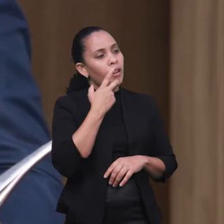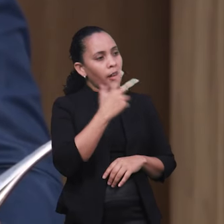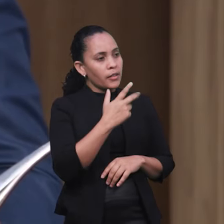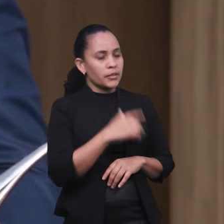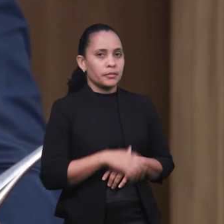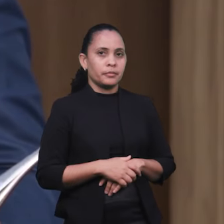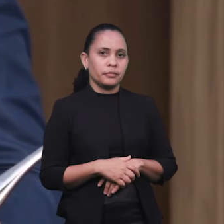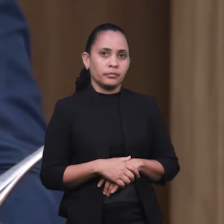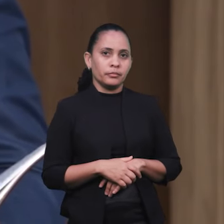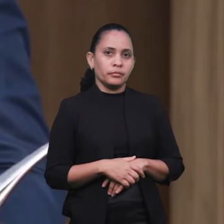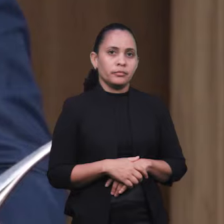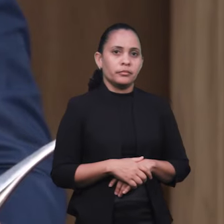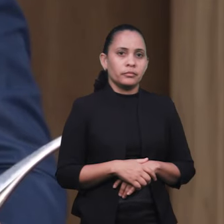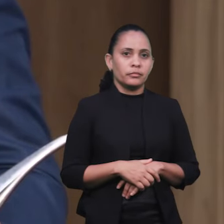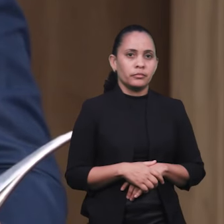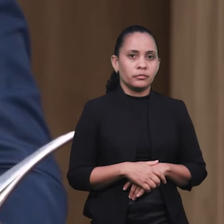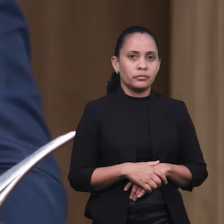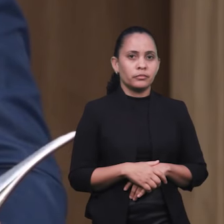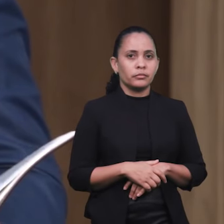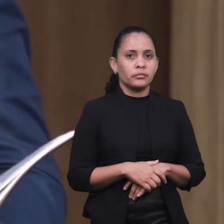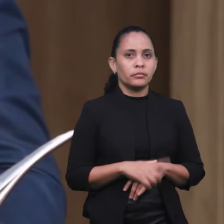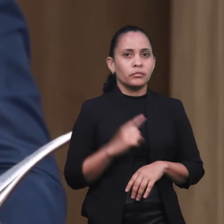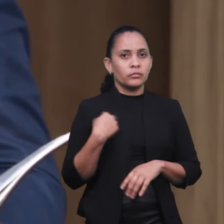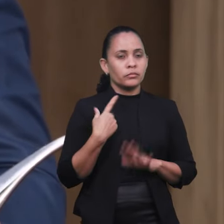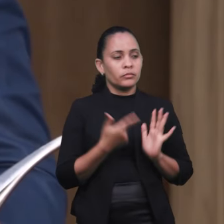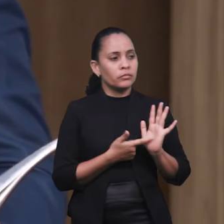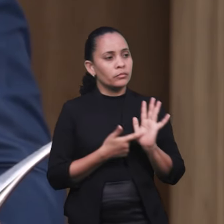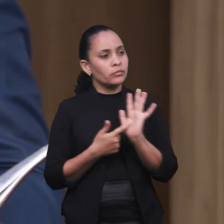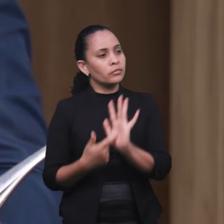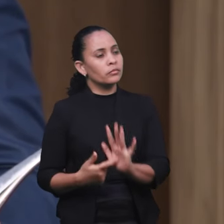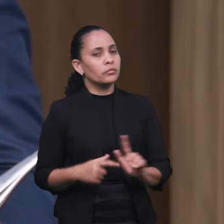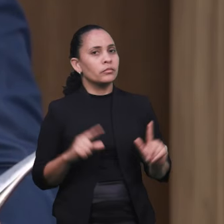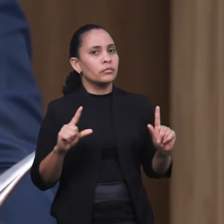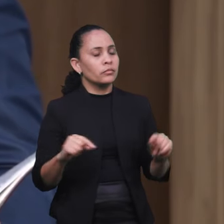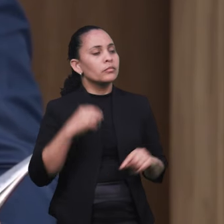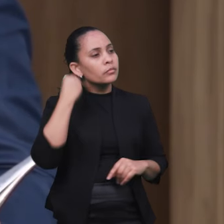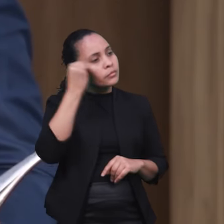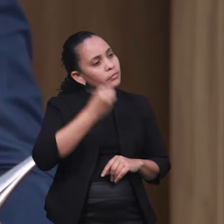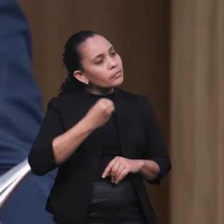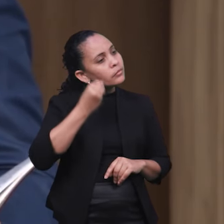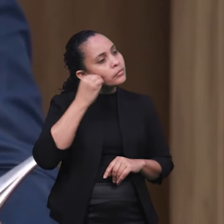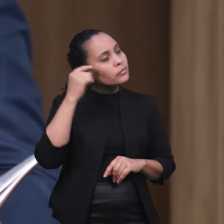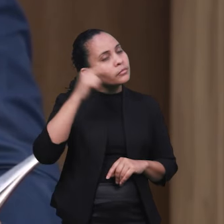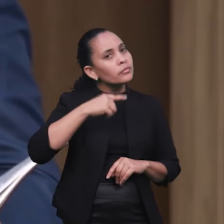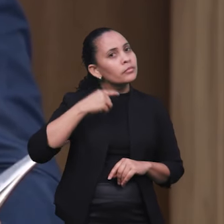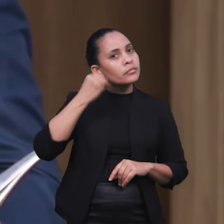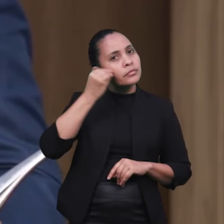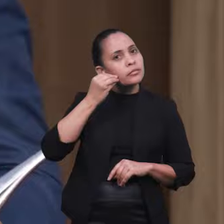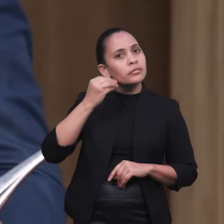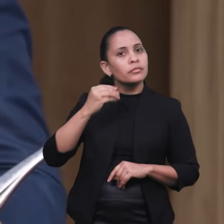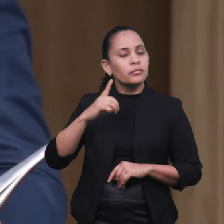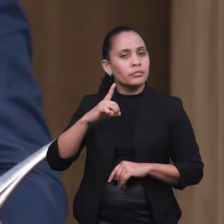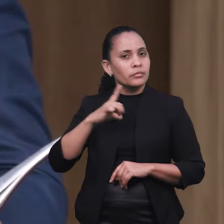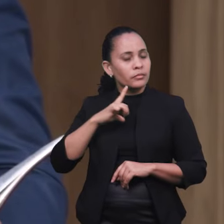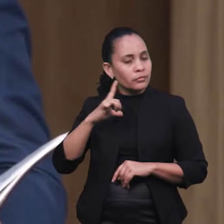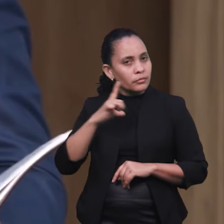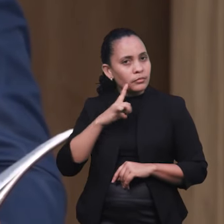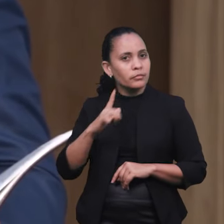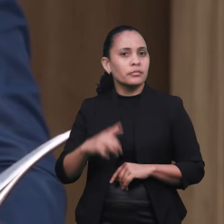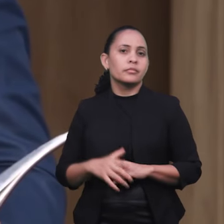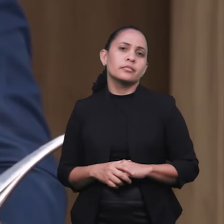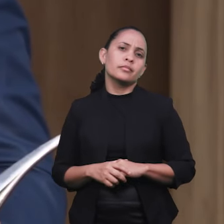falasse um pouco, depois nós vamos aqui mostrar, que foi a experiência dele, né? Ele